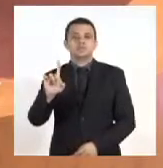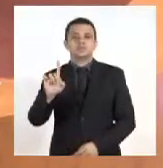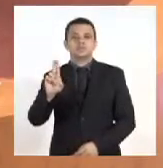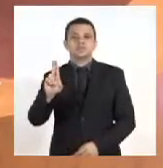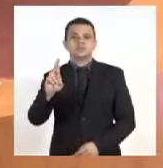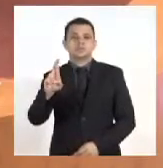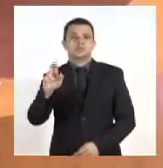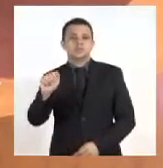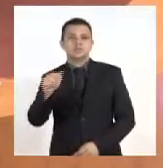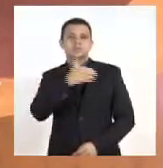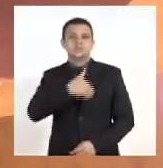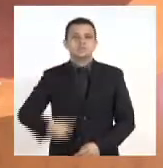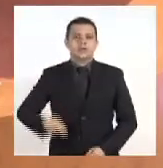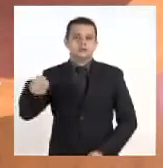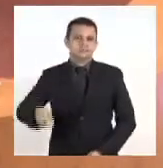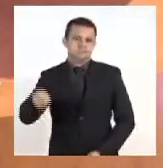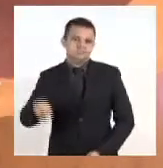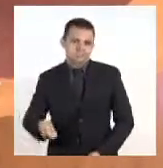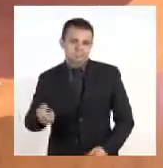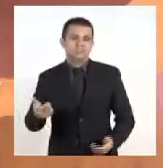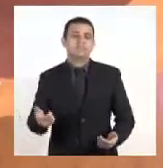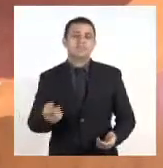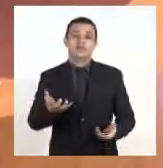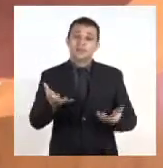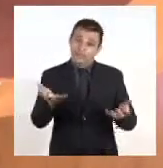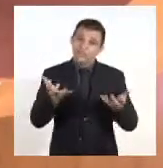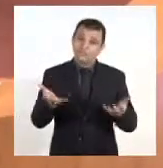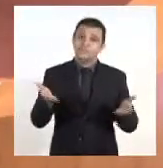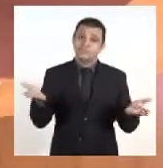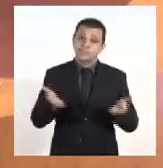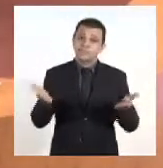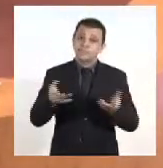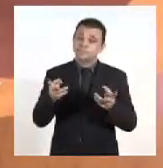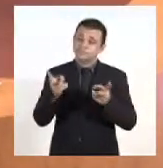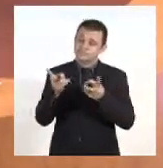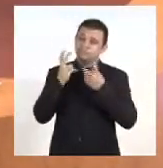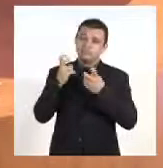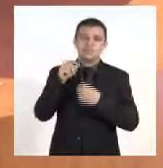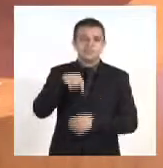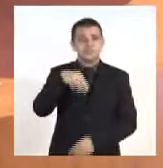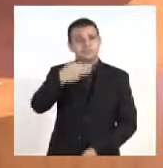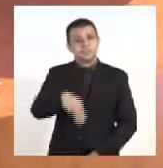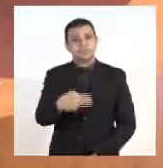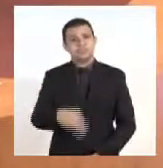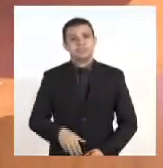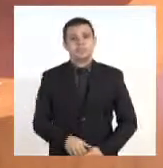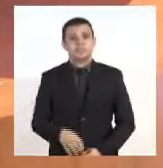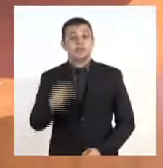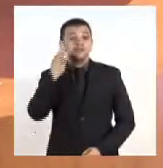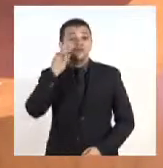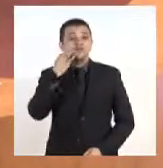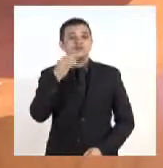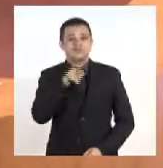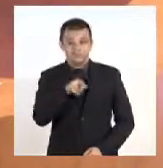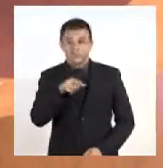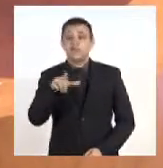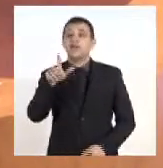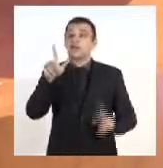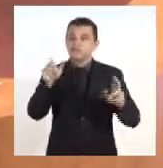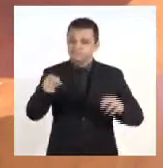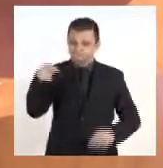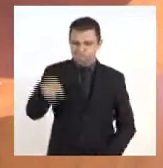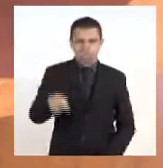no Maranhão. O governador Flávio Dino, um ditador, quer calar quem não é a favor dele. Todo